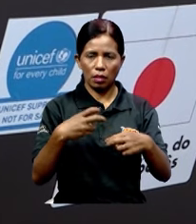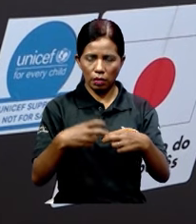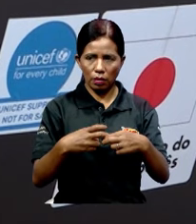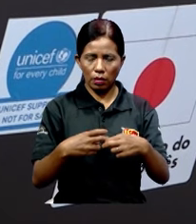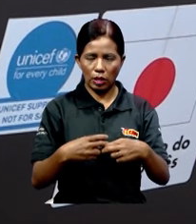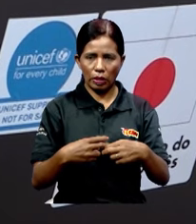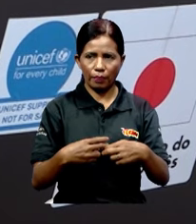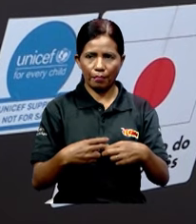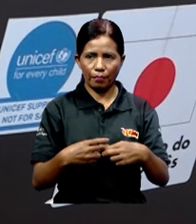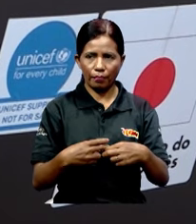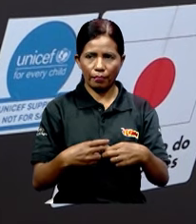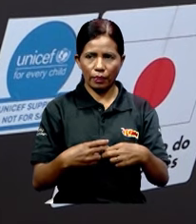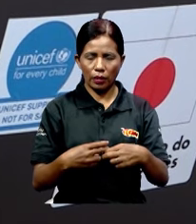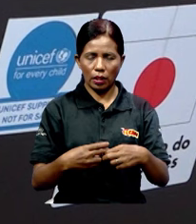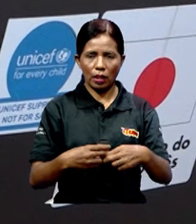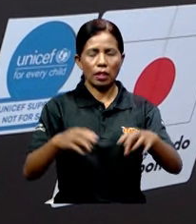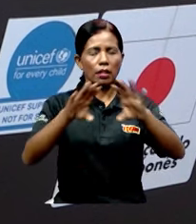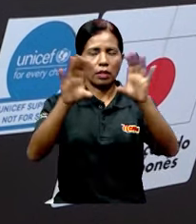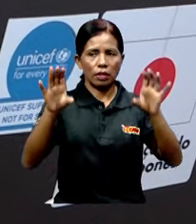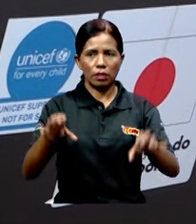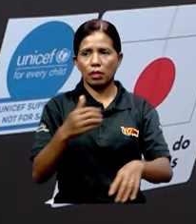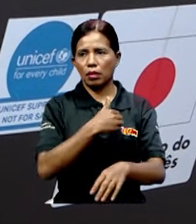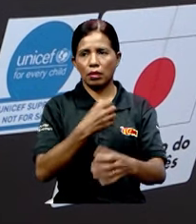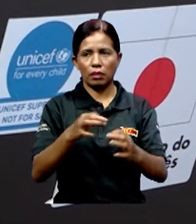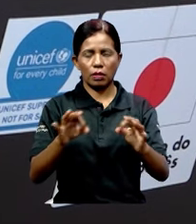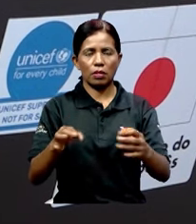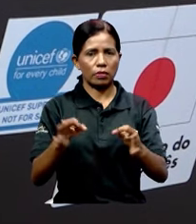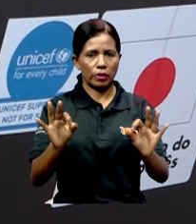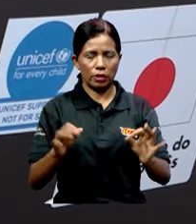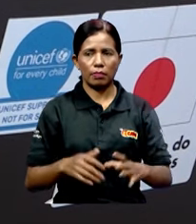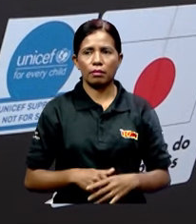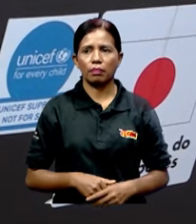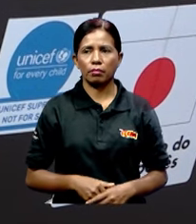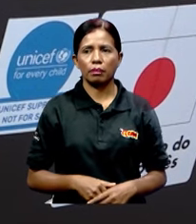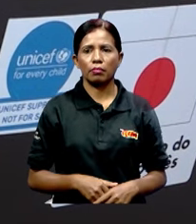babe. Blanco nesse doutor fim do ano, nia hotona.